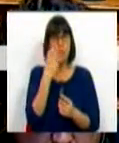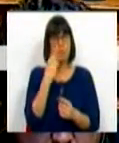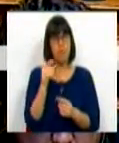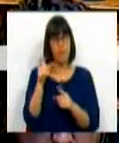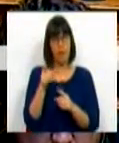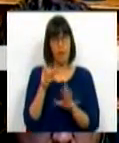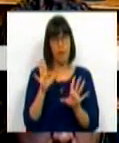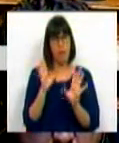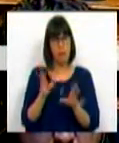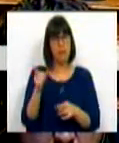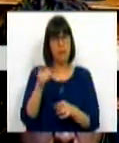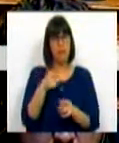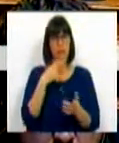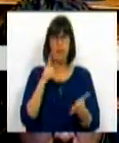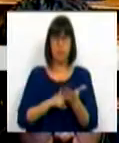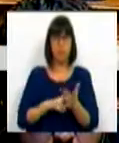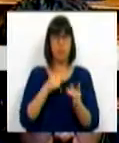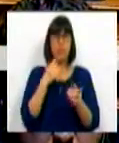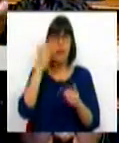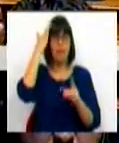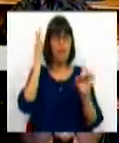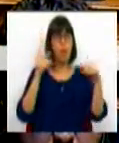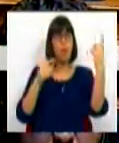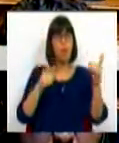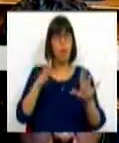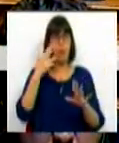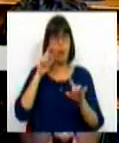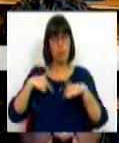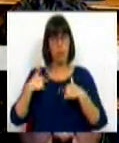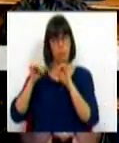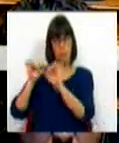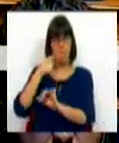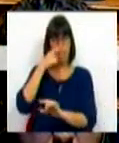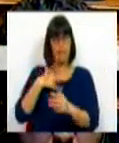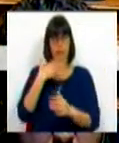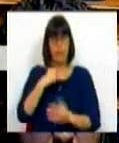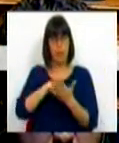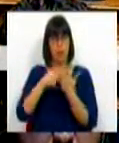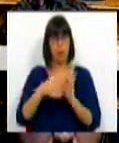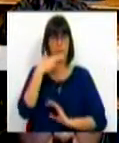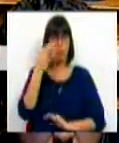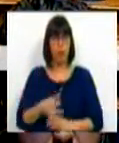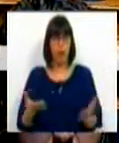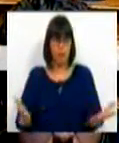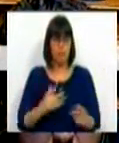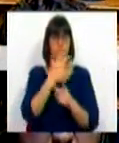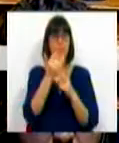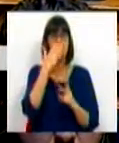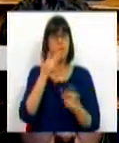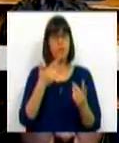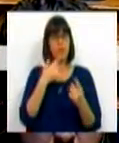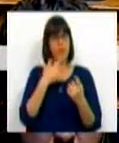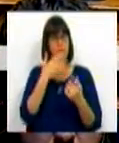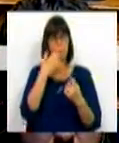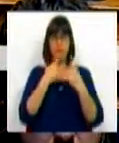e realismo quando falam nas previsões de outros, porque têm de olhar primeiro para as vossas, que falharam todas. Em segundo lugar, parece ter-se gerado um